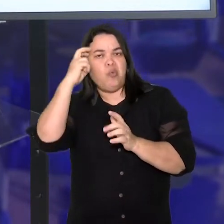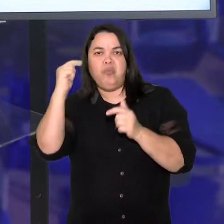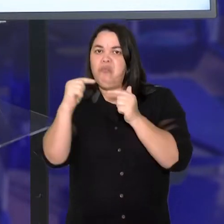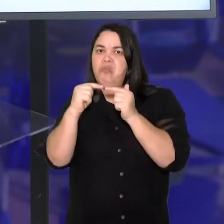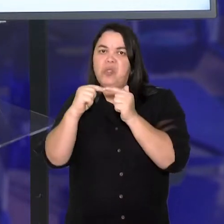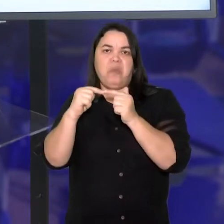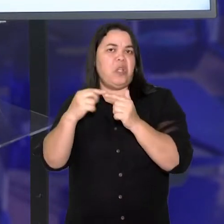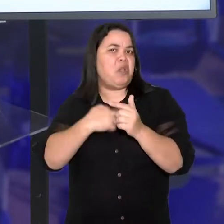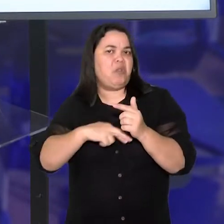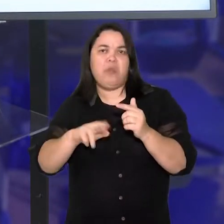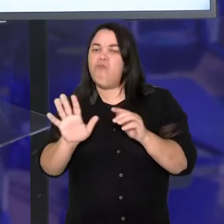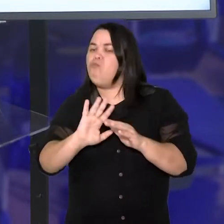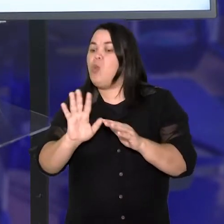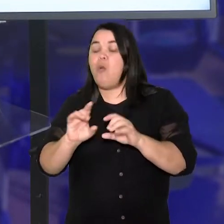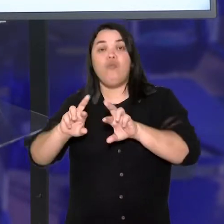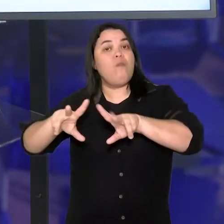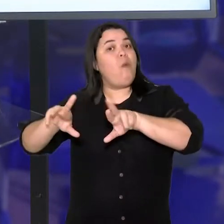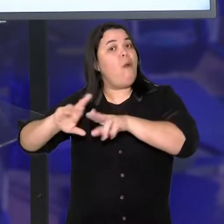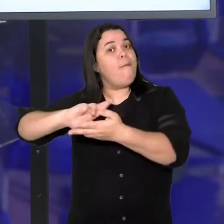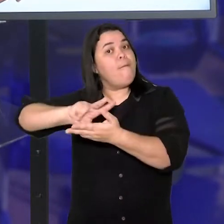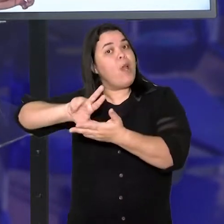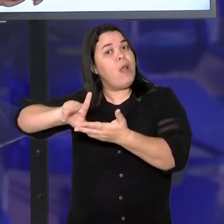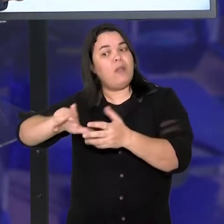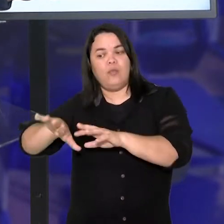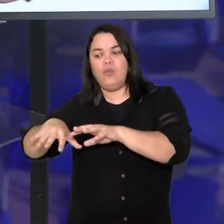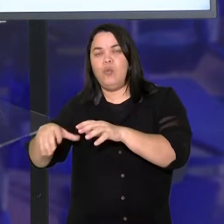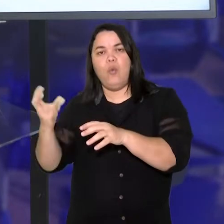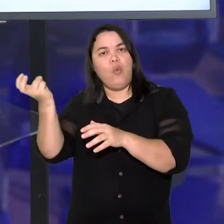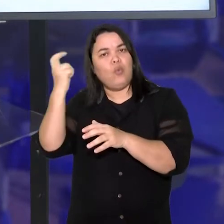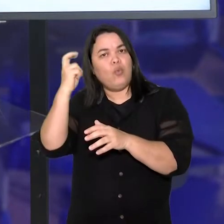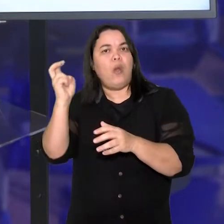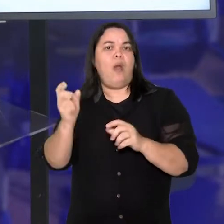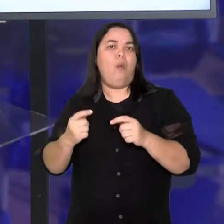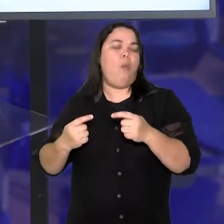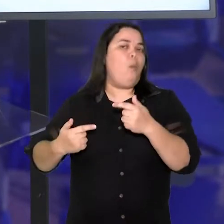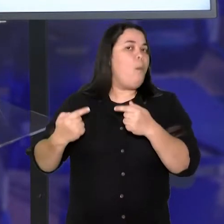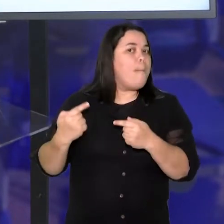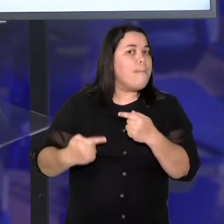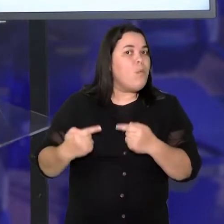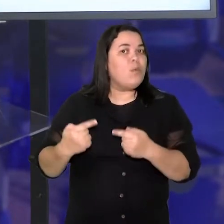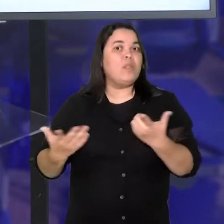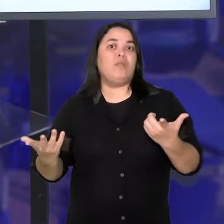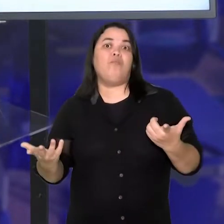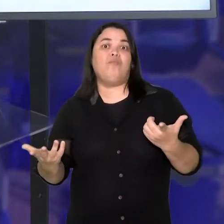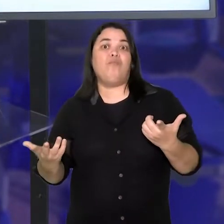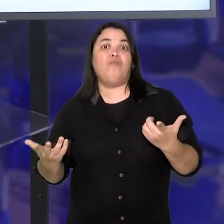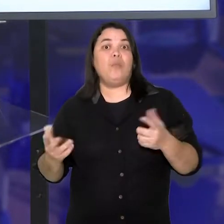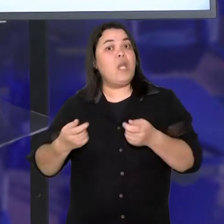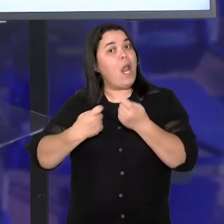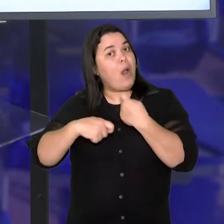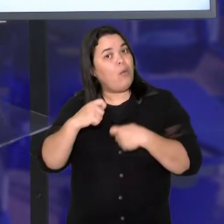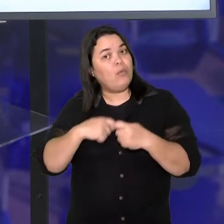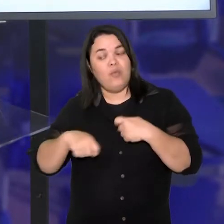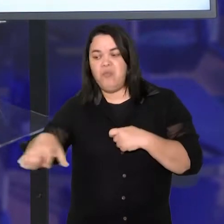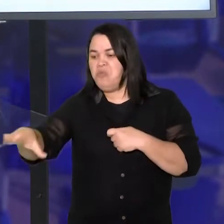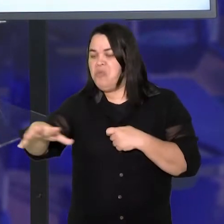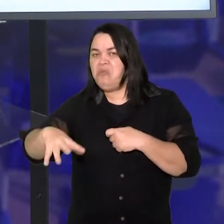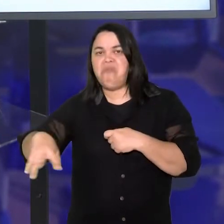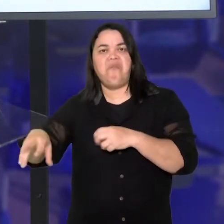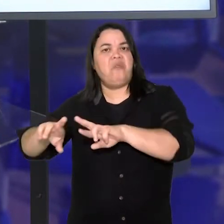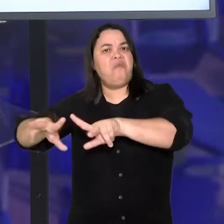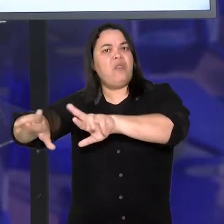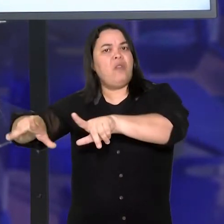semelhanças, eles vão ser muito diversos do ponto de vista cultural, político e até mesmo econômico, tá